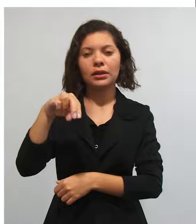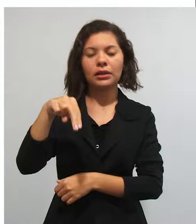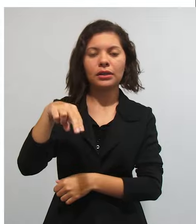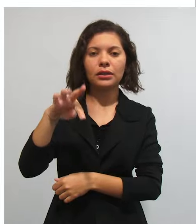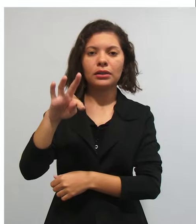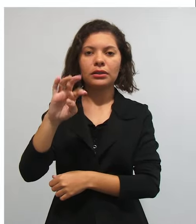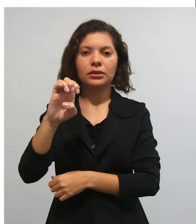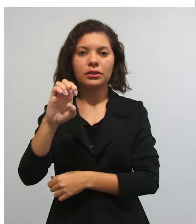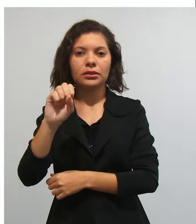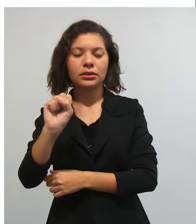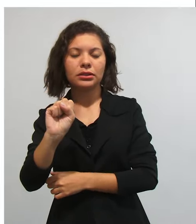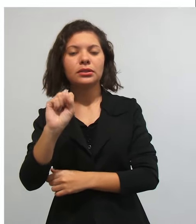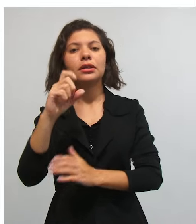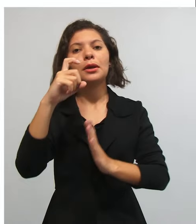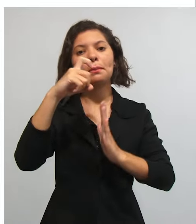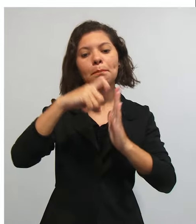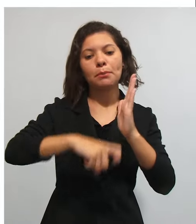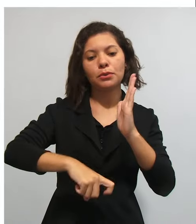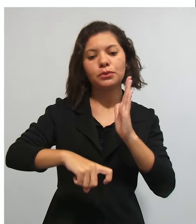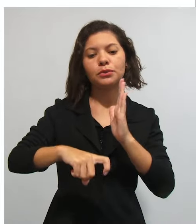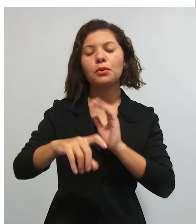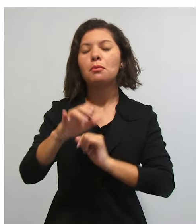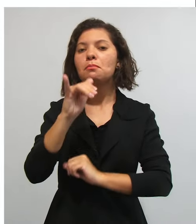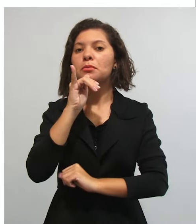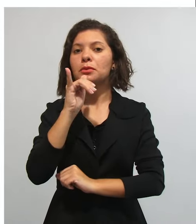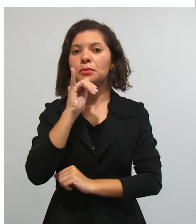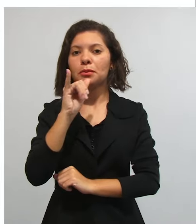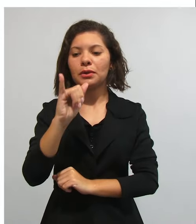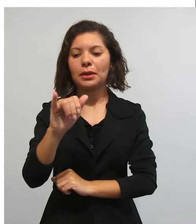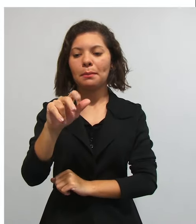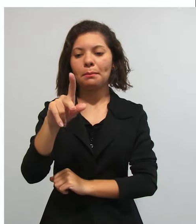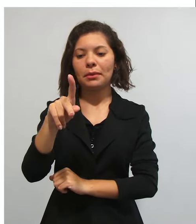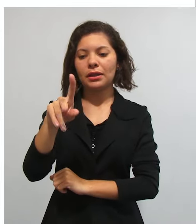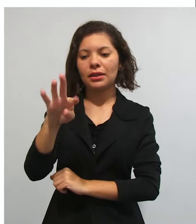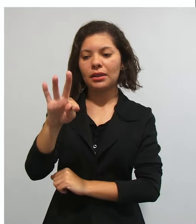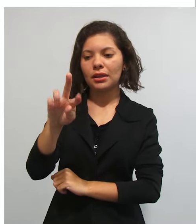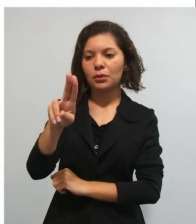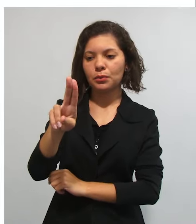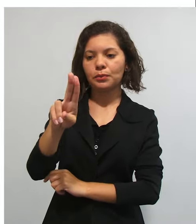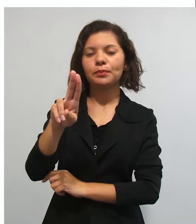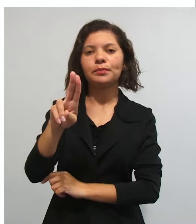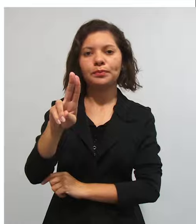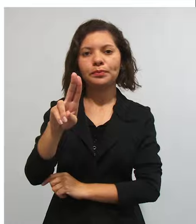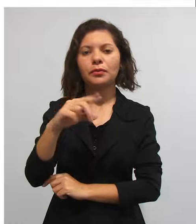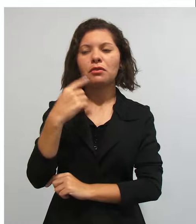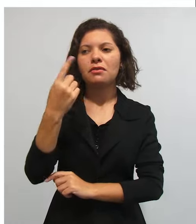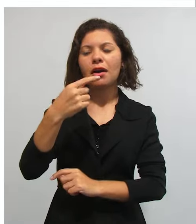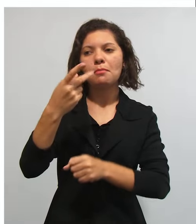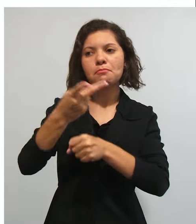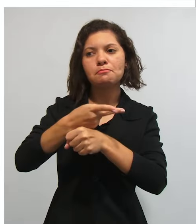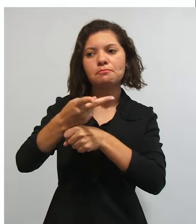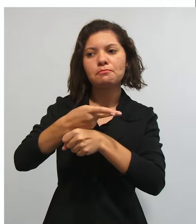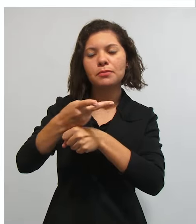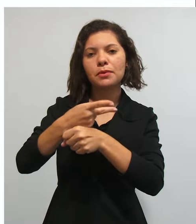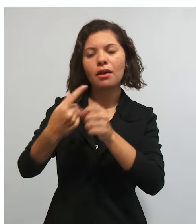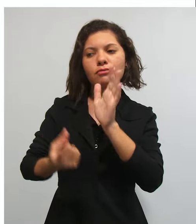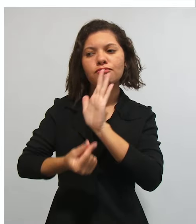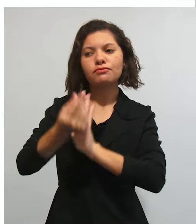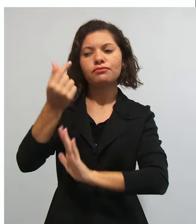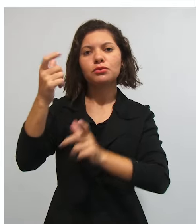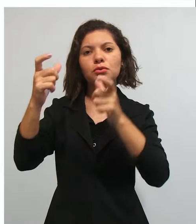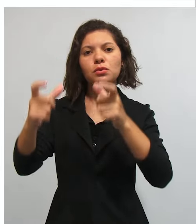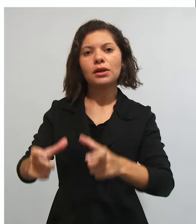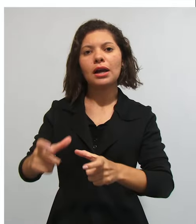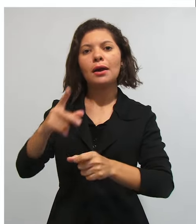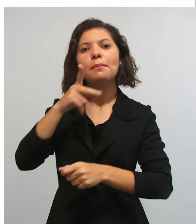tem, por exemplo, IPTU. Então, quando a gente for procurar lá no orçamento de Porto Velho,